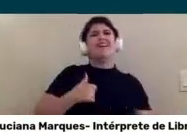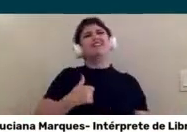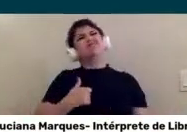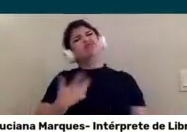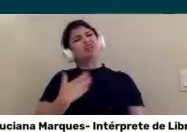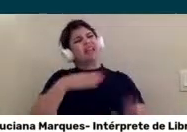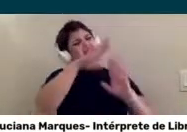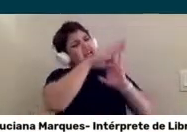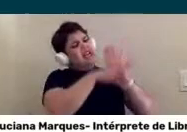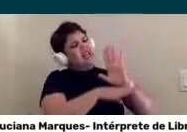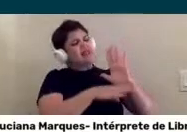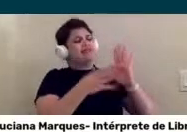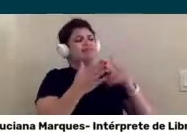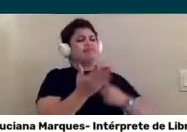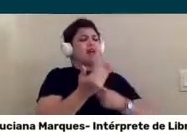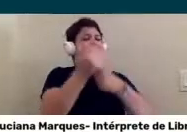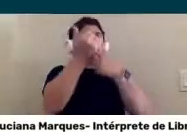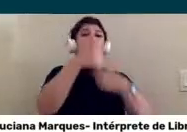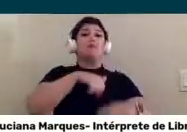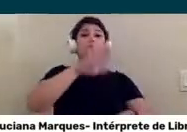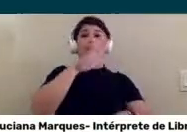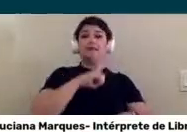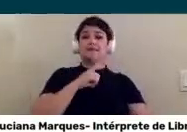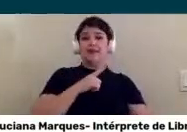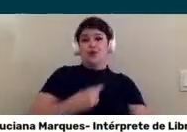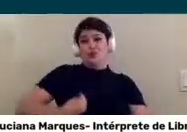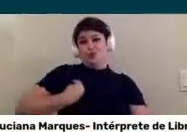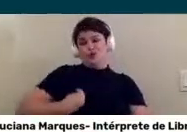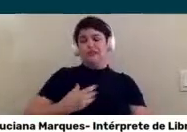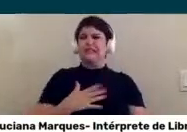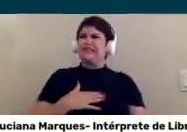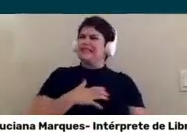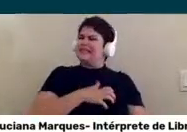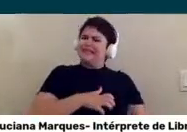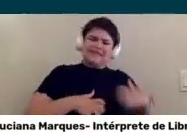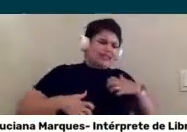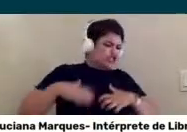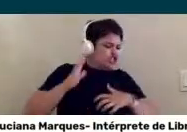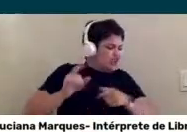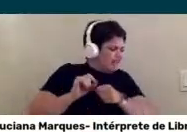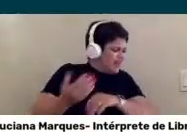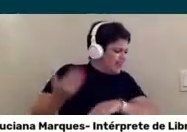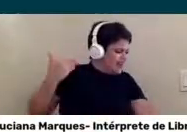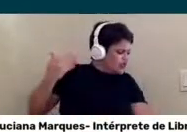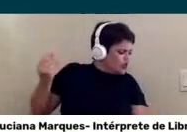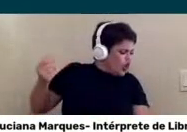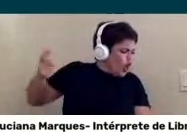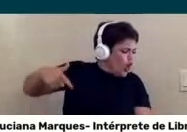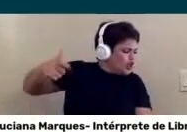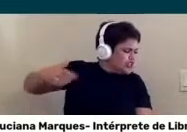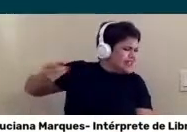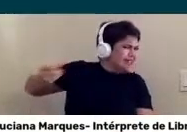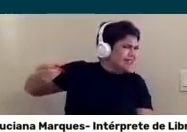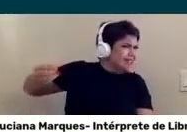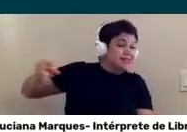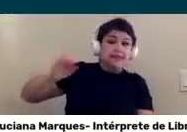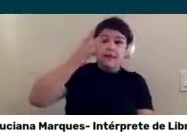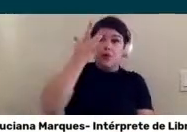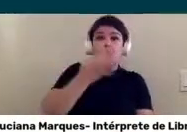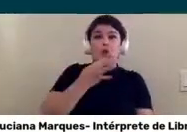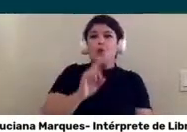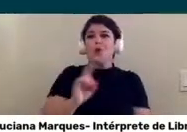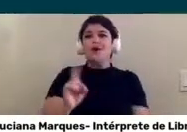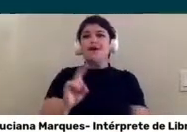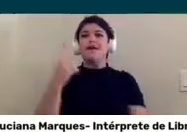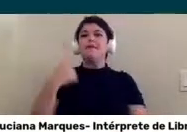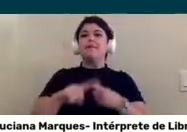de tecnologias recomendadas. E a gente ficava agoniado porque a gente já tinha feito isso. Mas se a pessoa não conhecia, é porque a gente